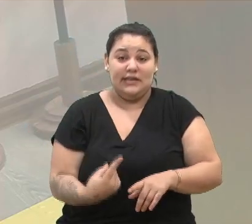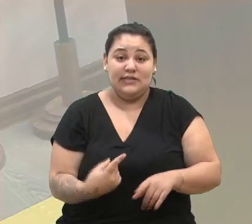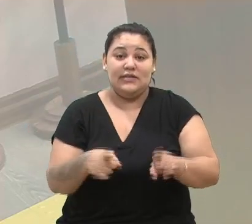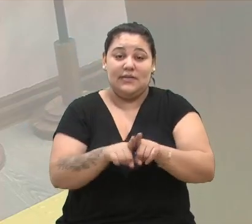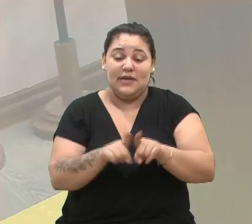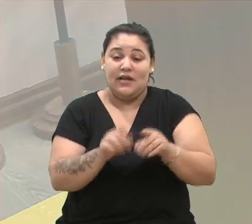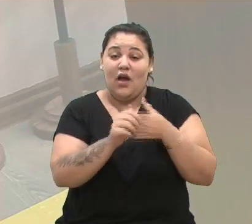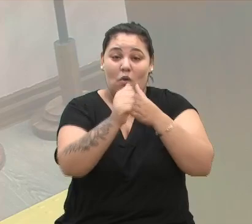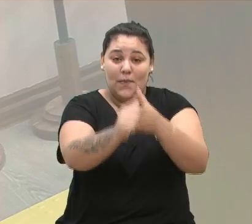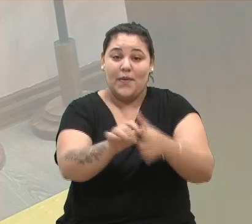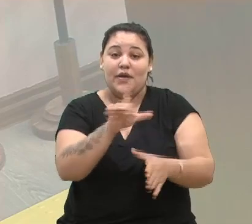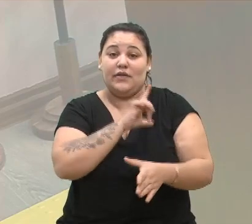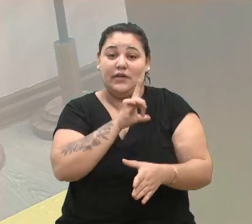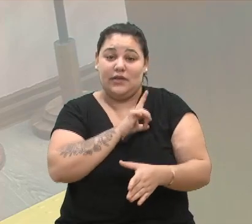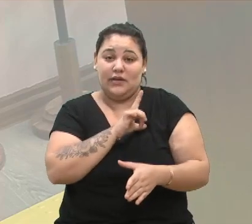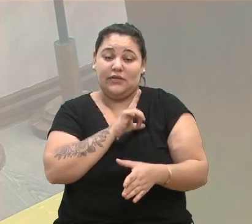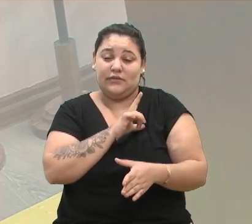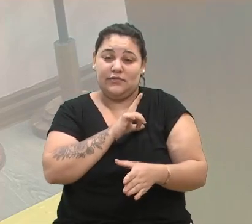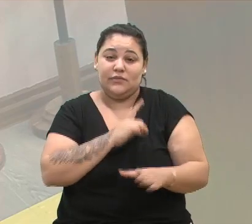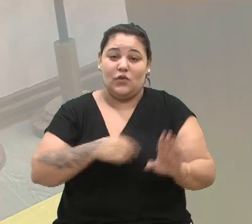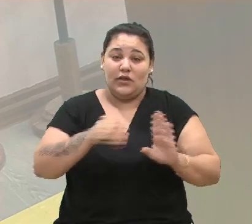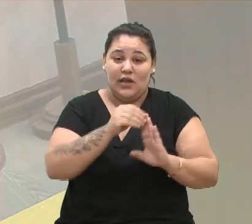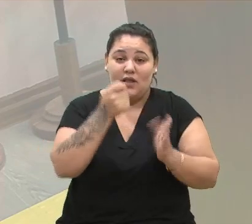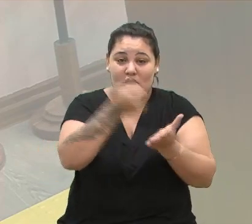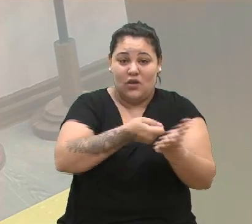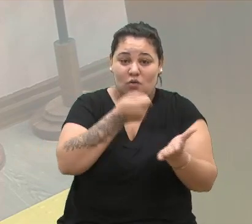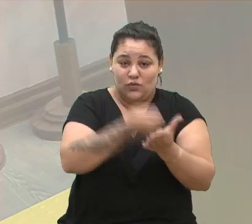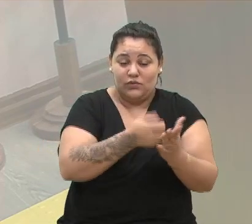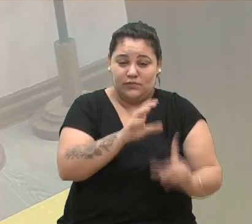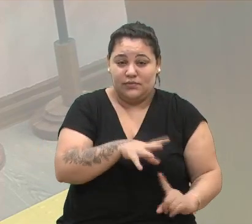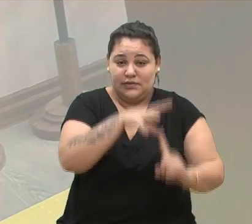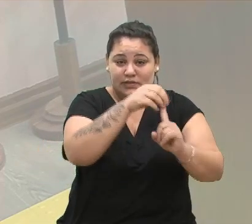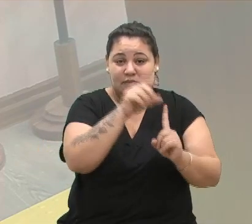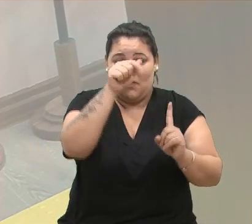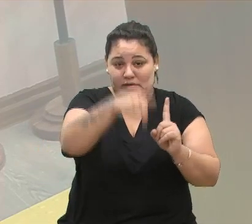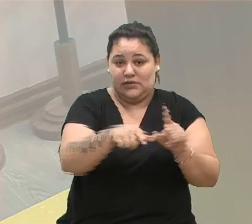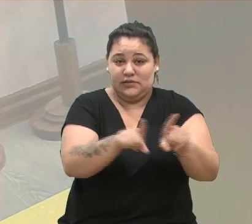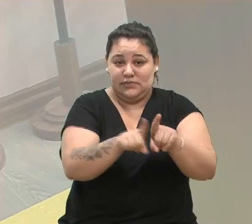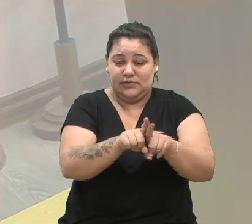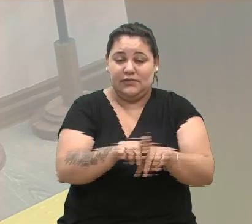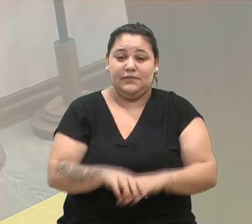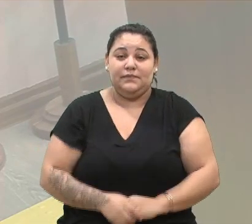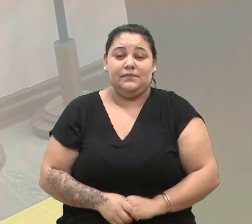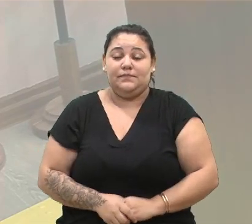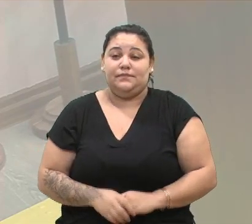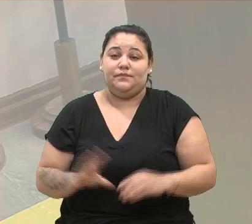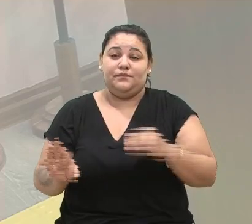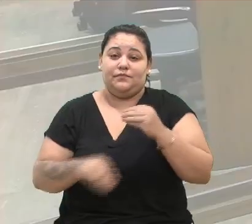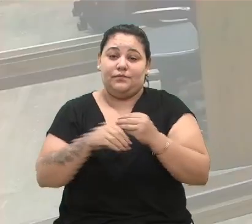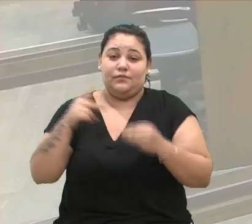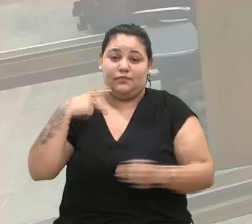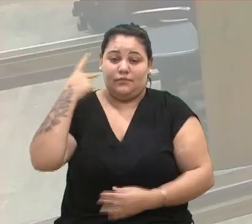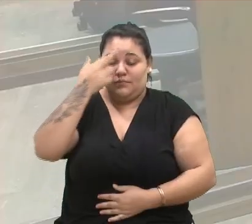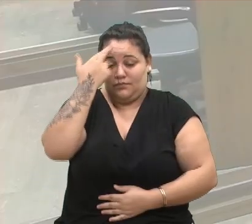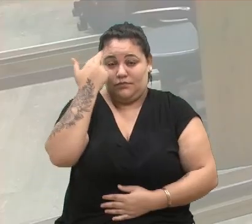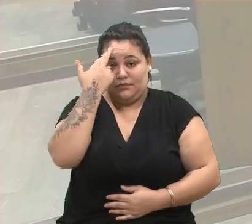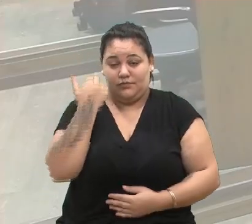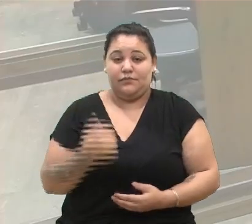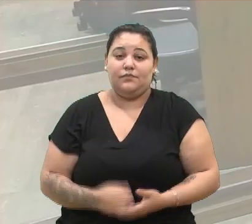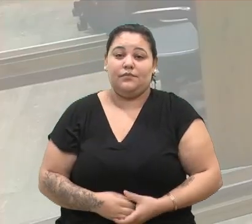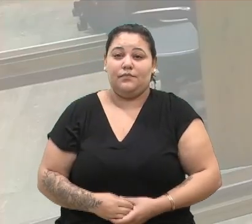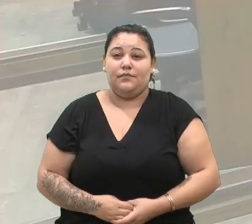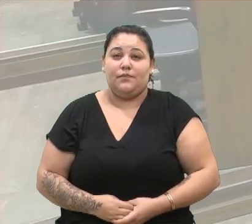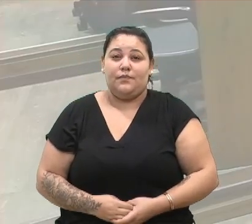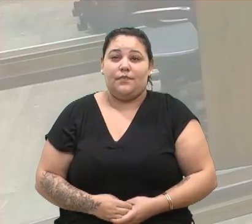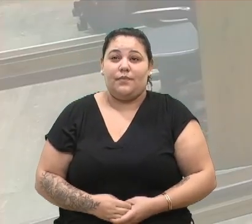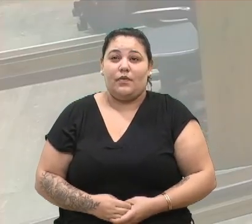tem colocado essa luta como uma das prioridades também. Sua parte, vereador Rafael. Bom,